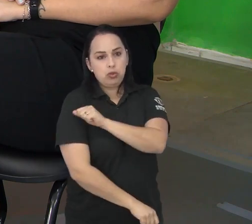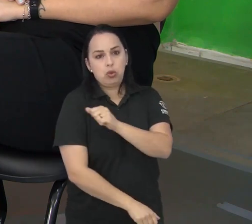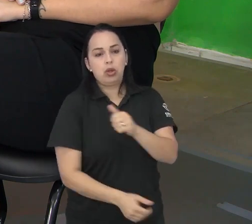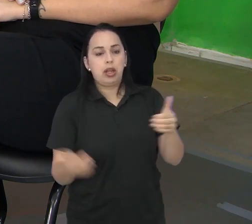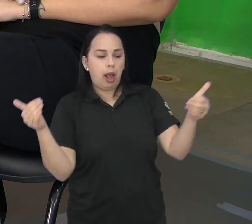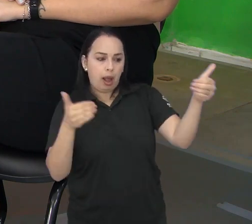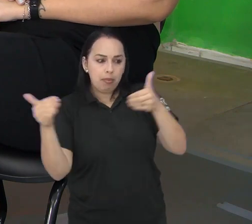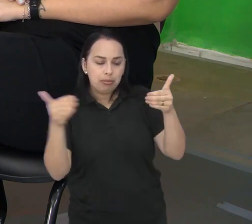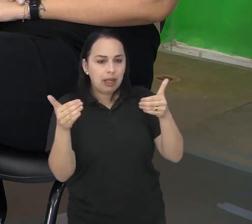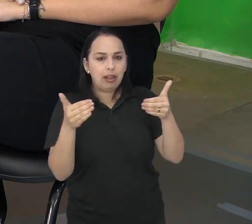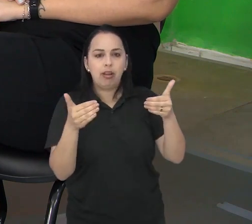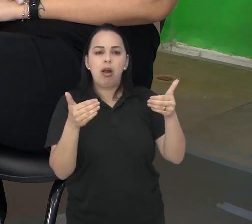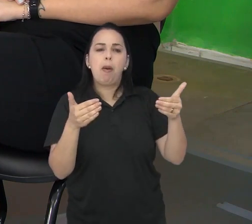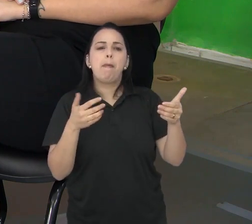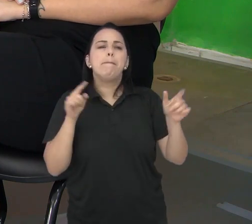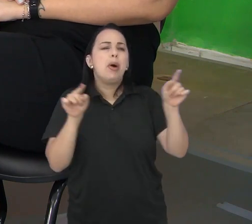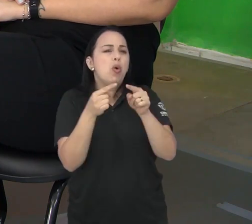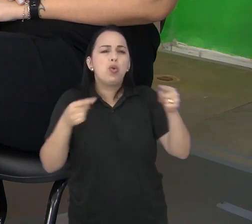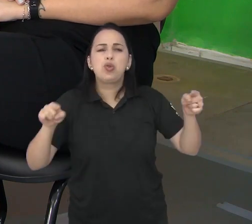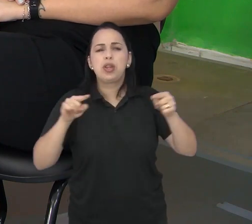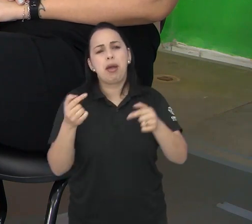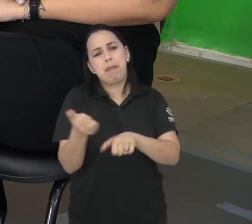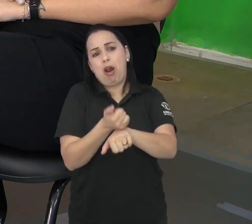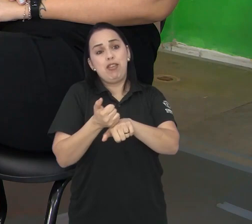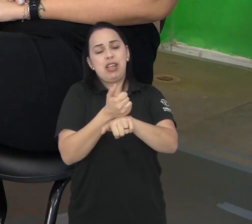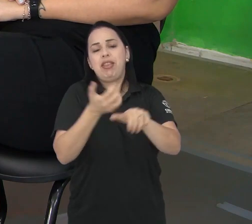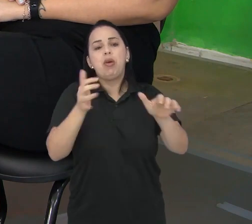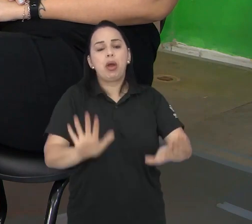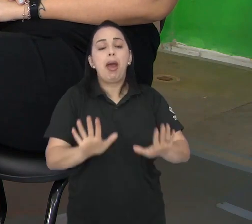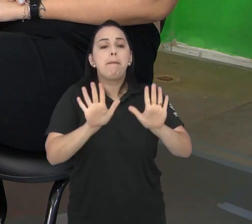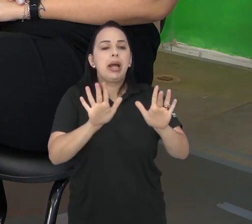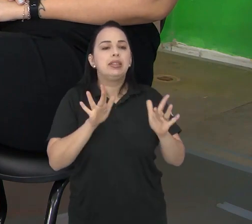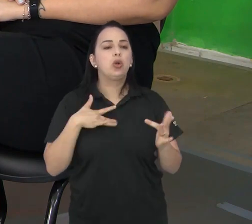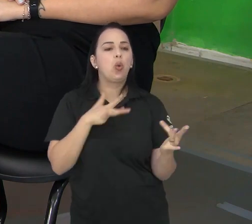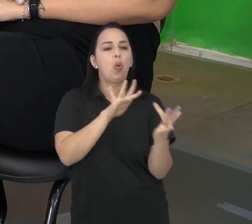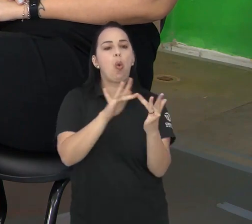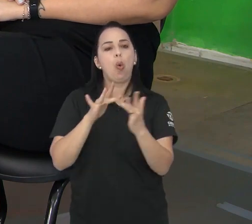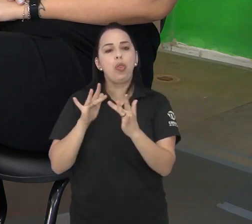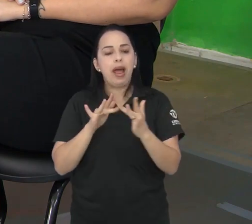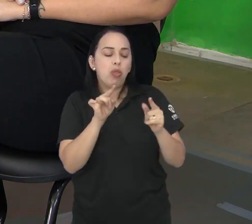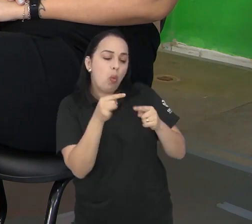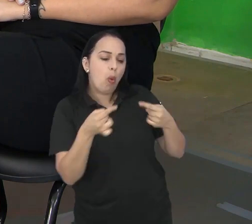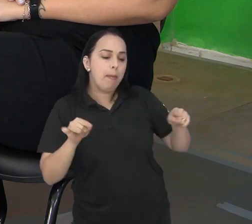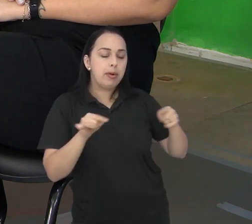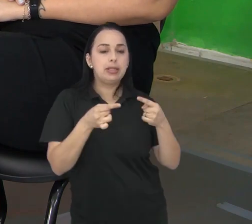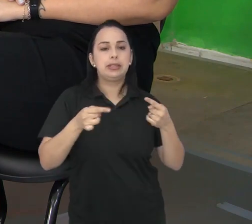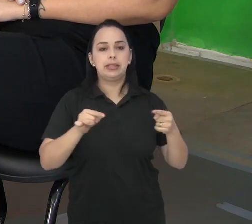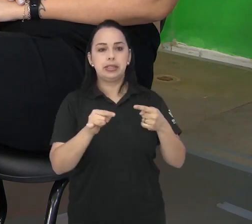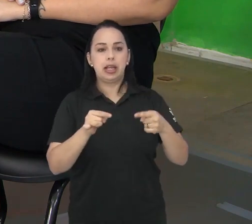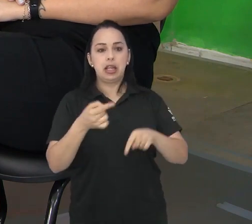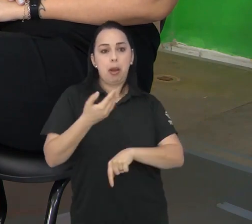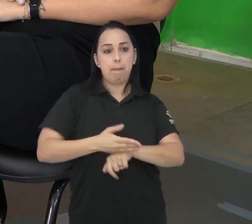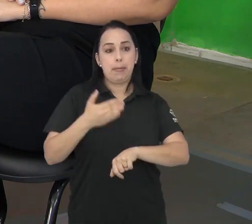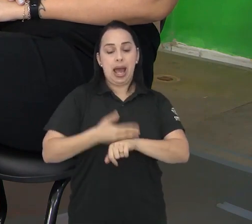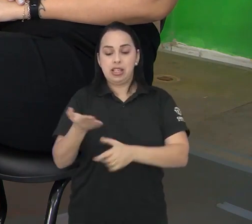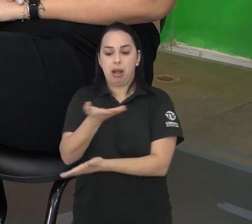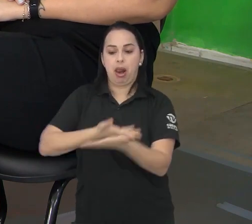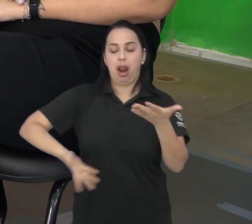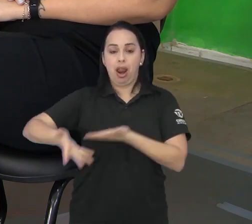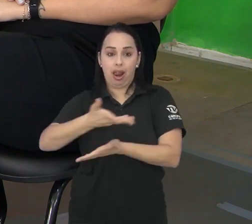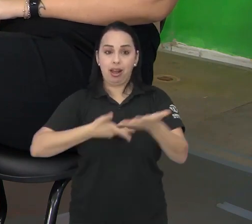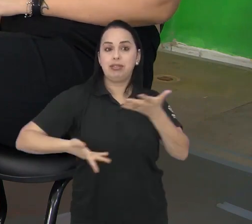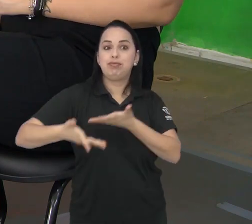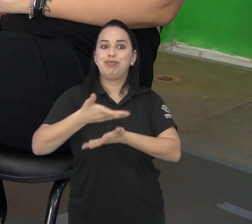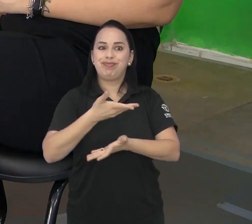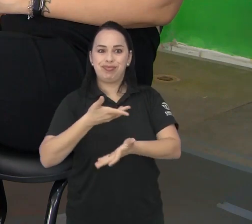que frequentam o Guri não querem ser músicos, mas só essa passagem de você ter um contato com a música, você ter um contato com uma prática coletiva